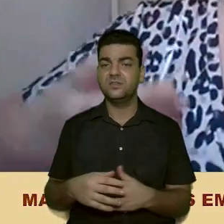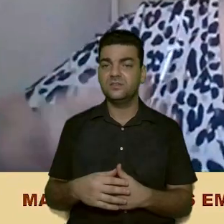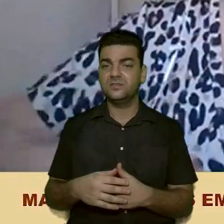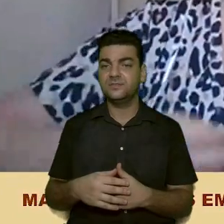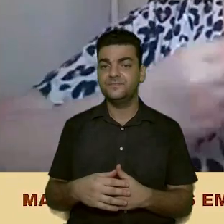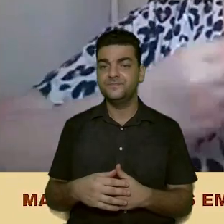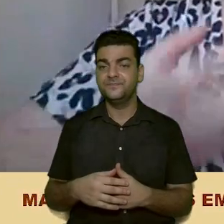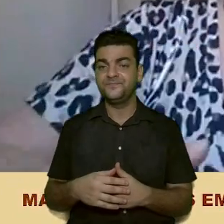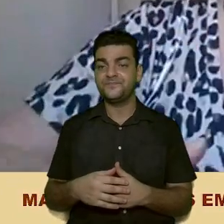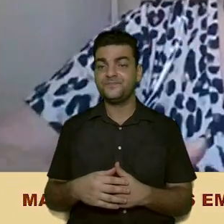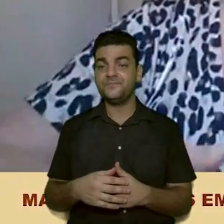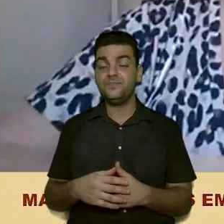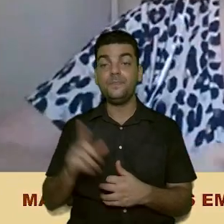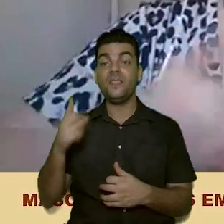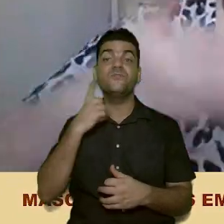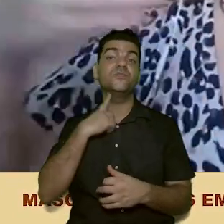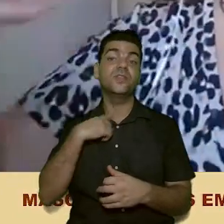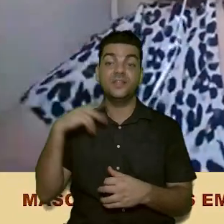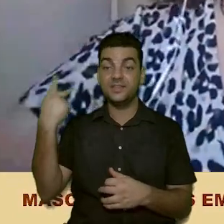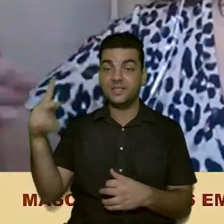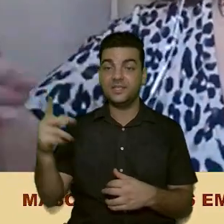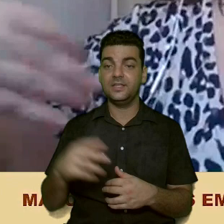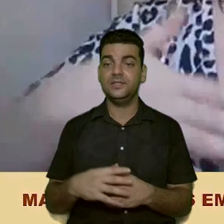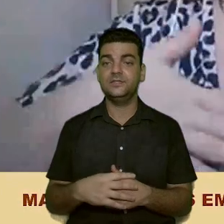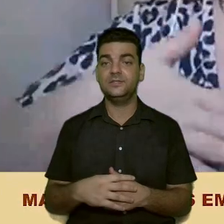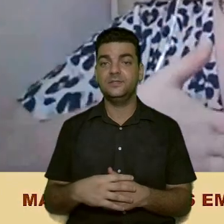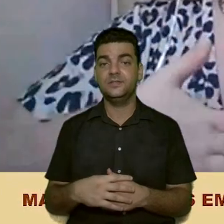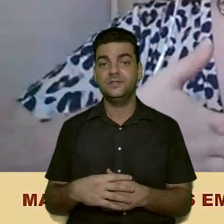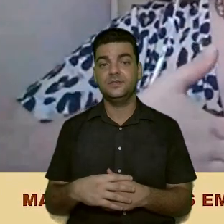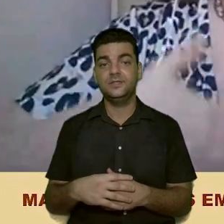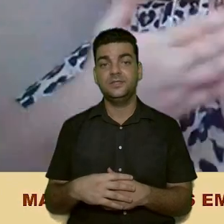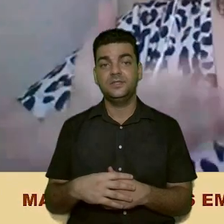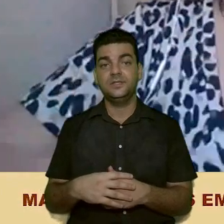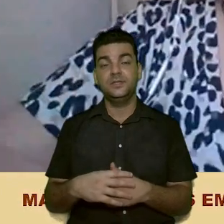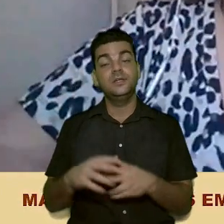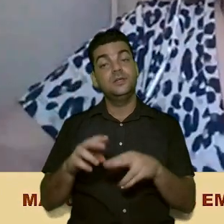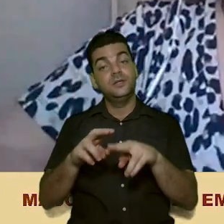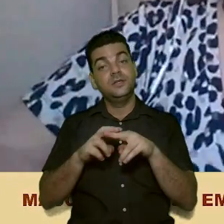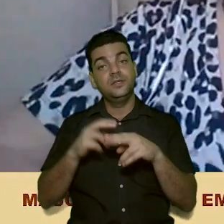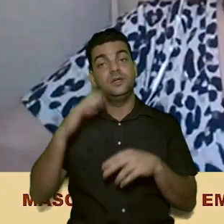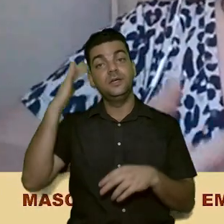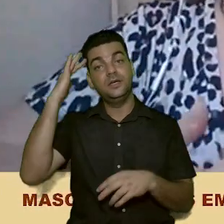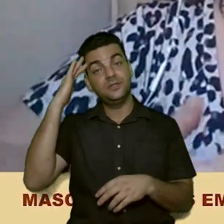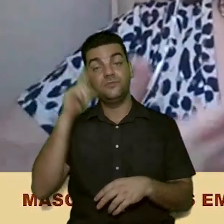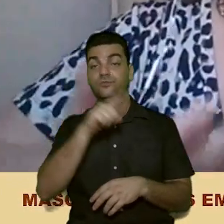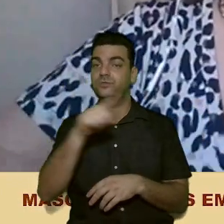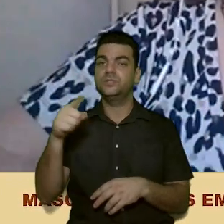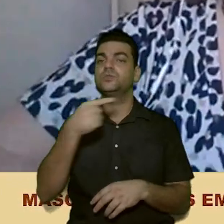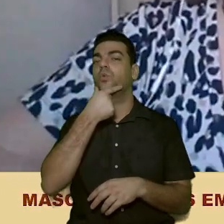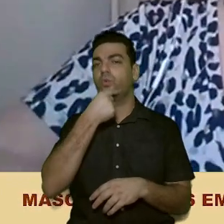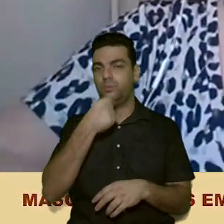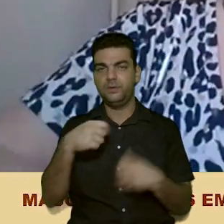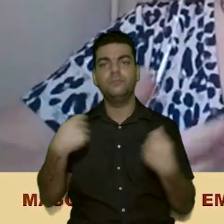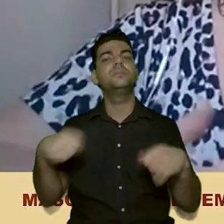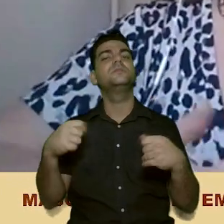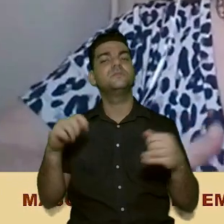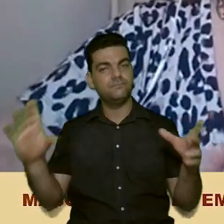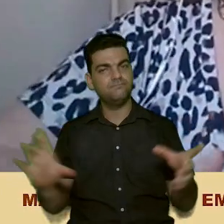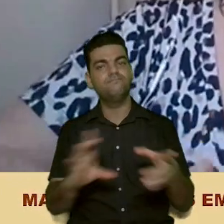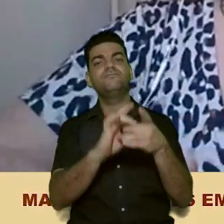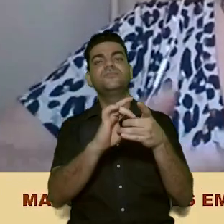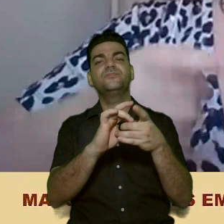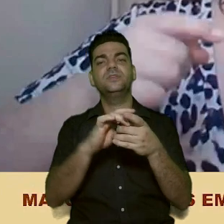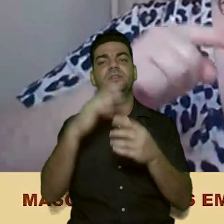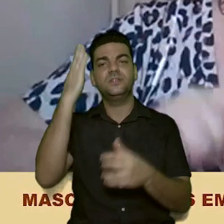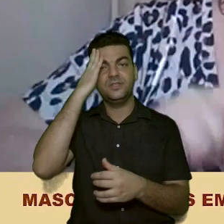um projeto de existência sendo destruído, né? Então, eu acredito que é fundamental que os homens estejam nessa luta, que